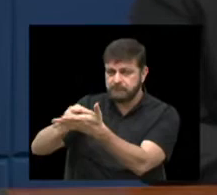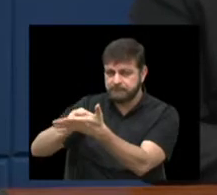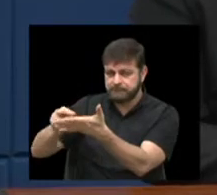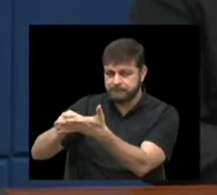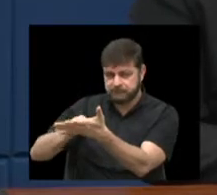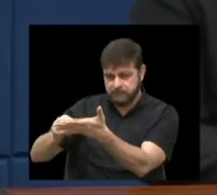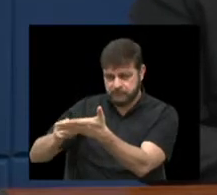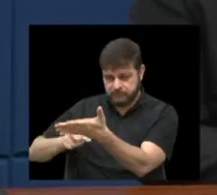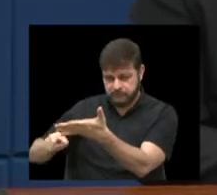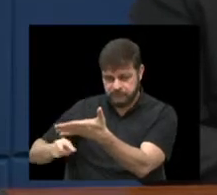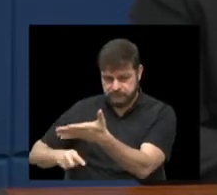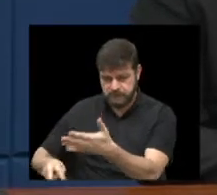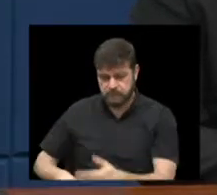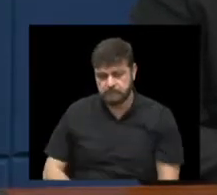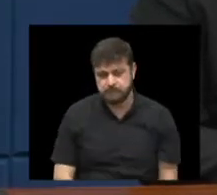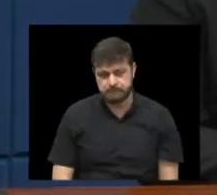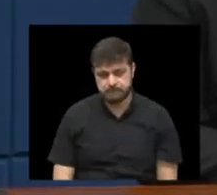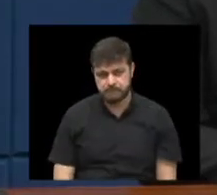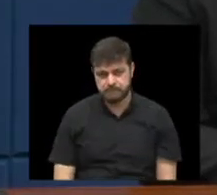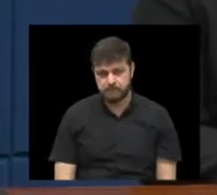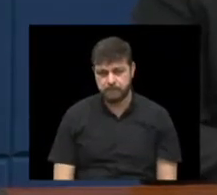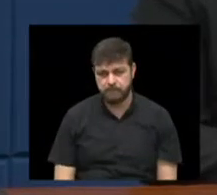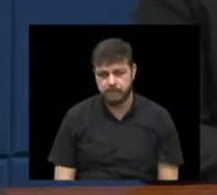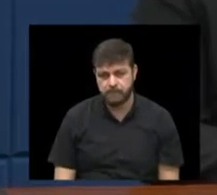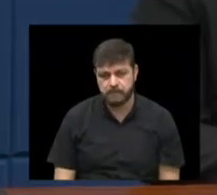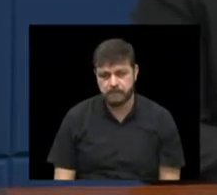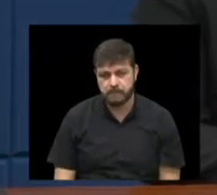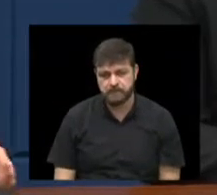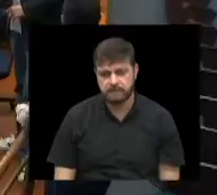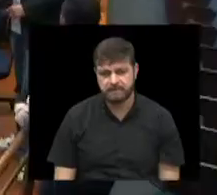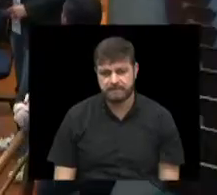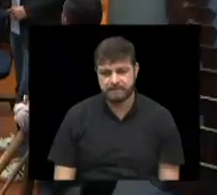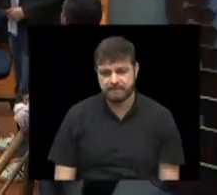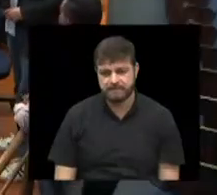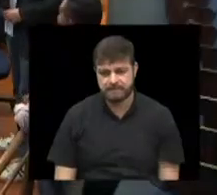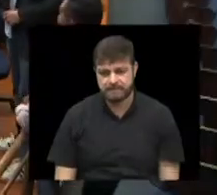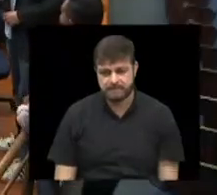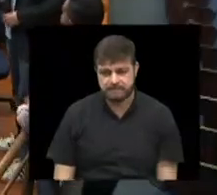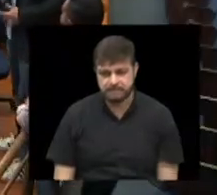o parecer ao item 2.